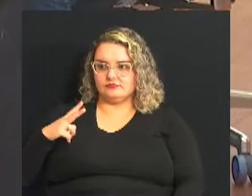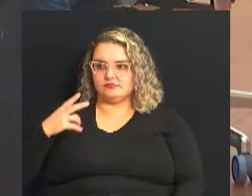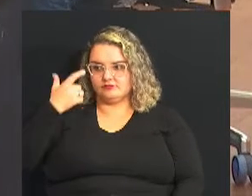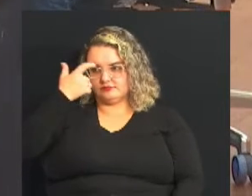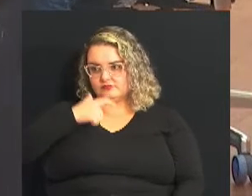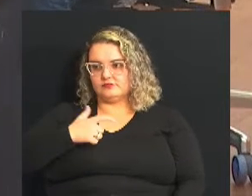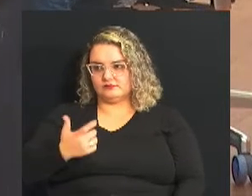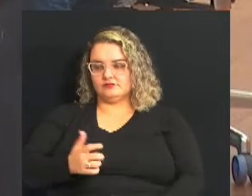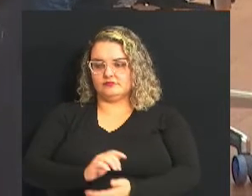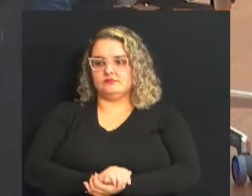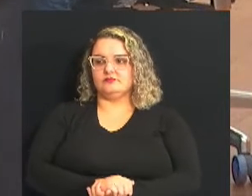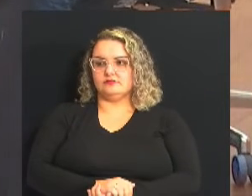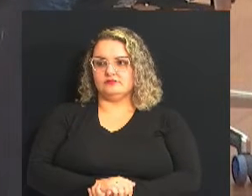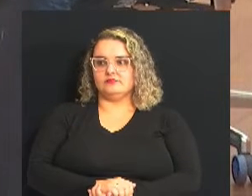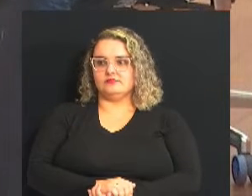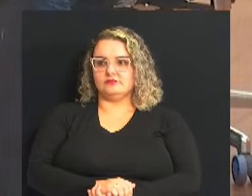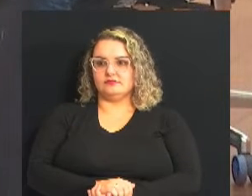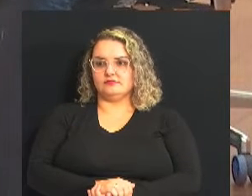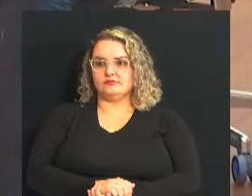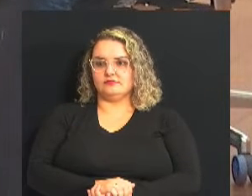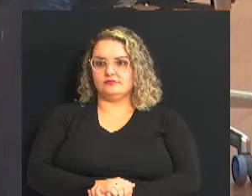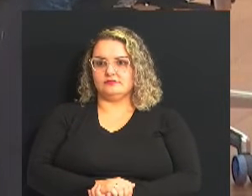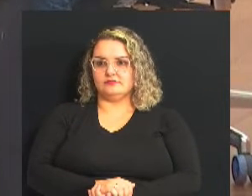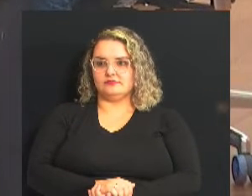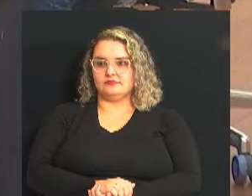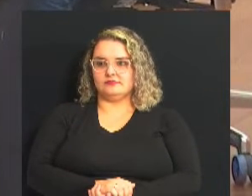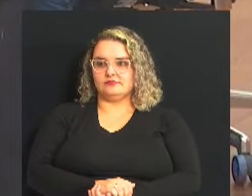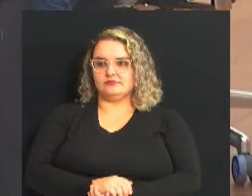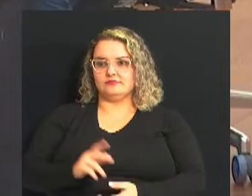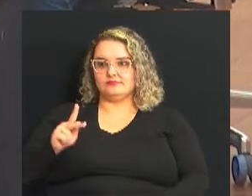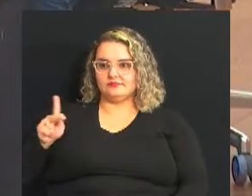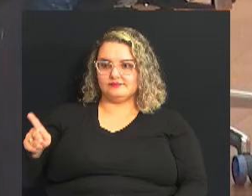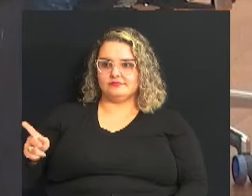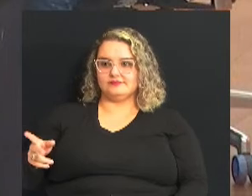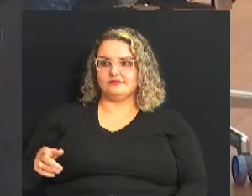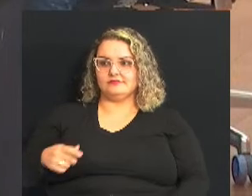porque eu aprendi... Você é professor também, né, Gaspar? PUC não.